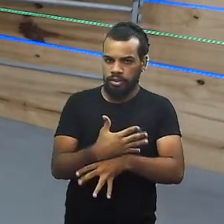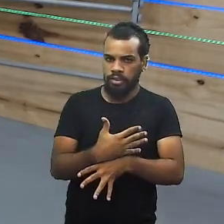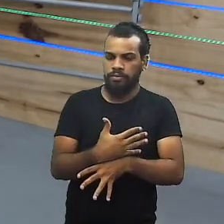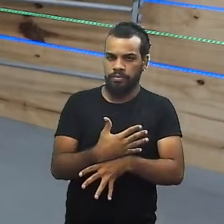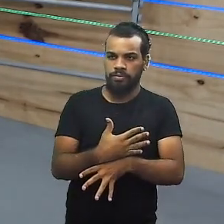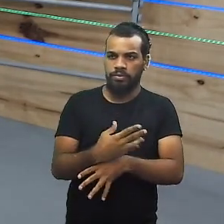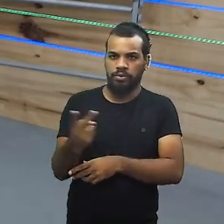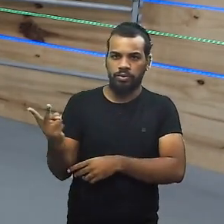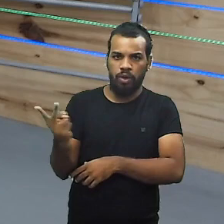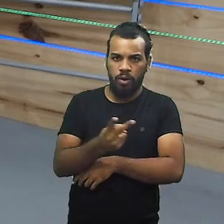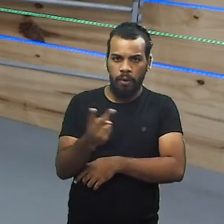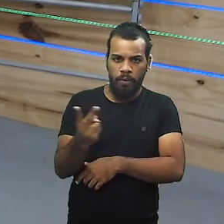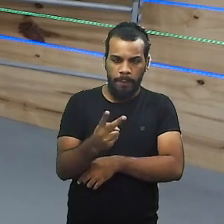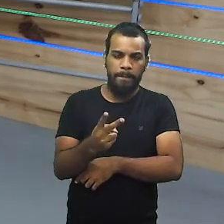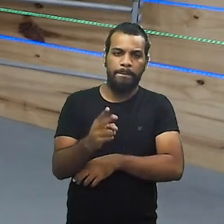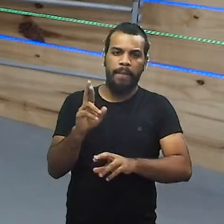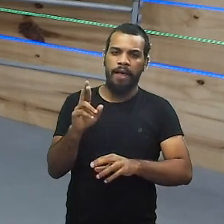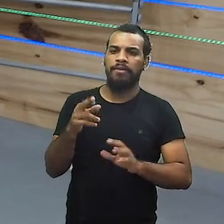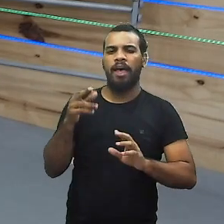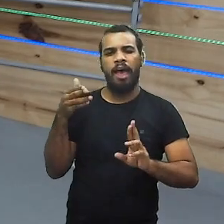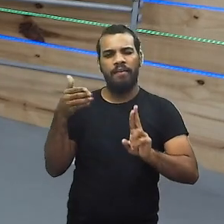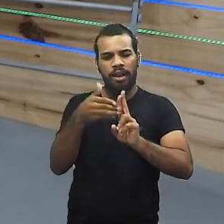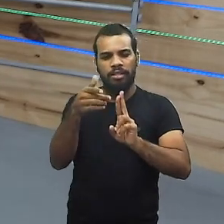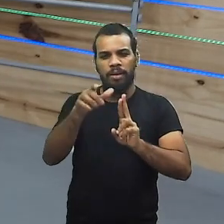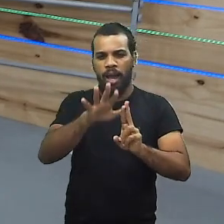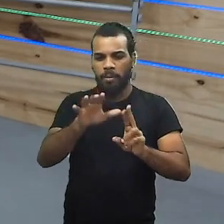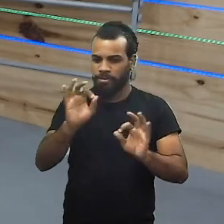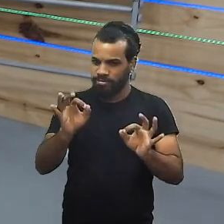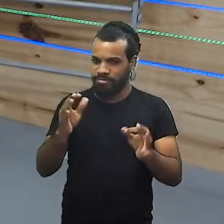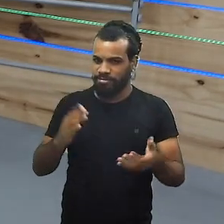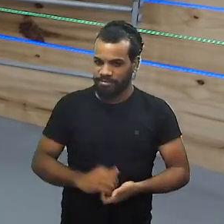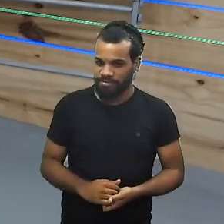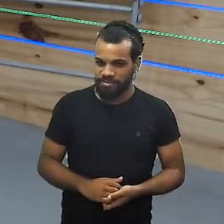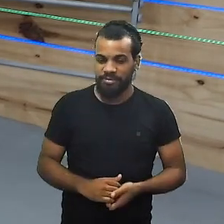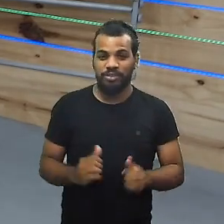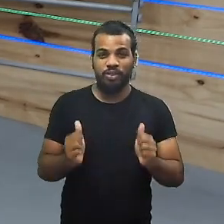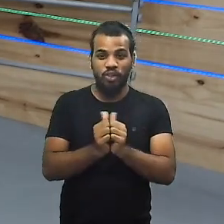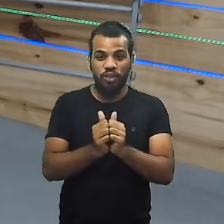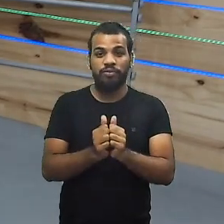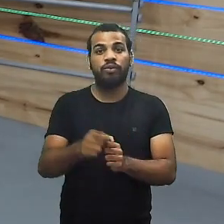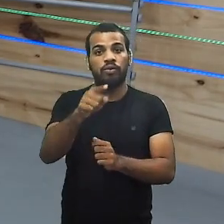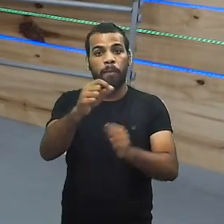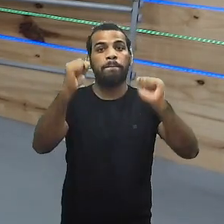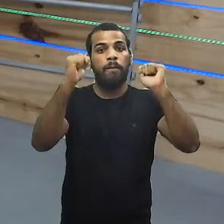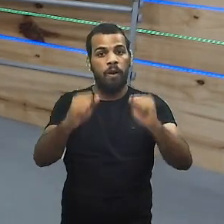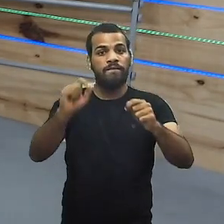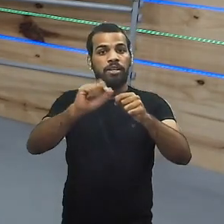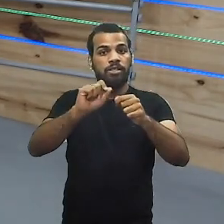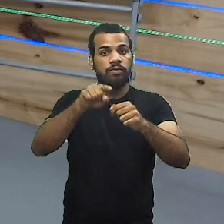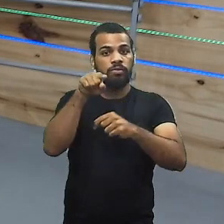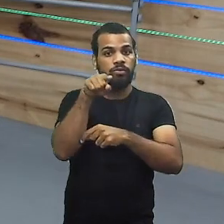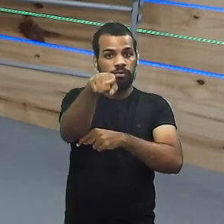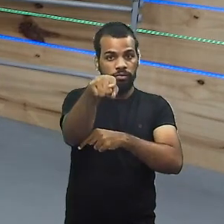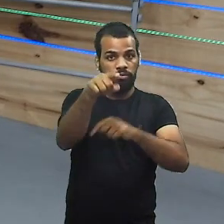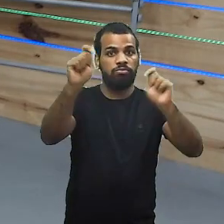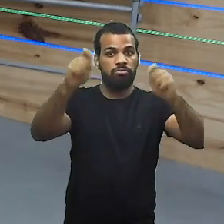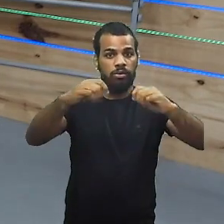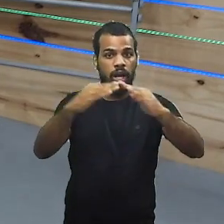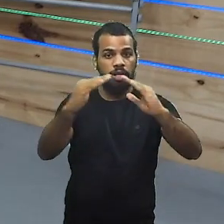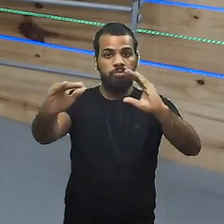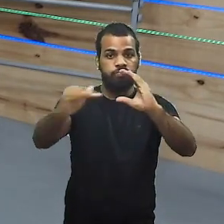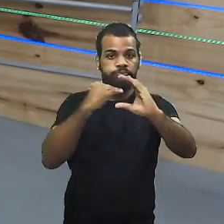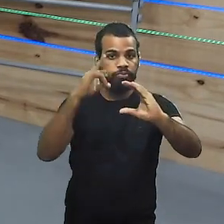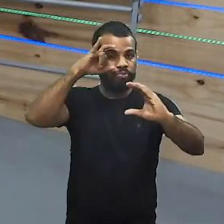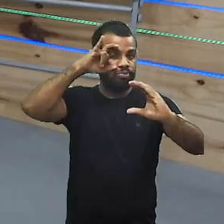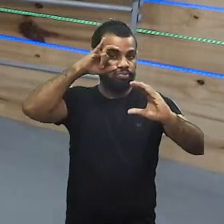entre esses dois pontos de referência apresentados no mapa. Beleza? Tamo junto. Você pode fazer esse probleminha também, enviar para